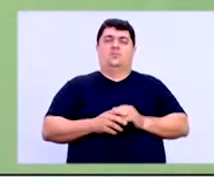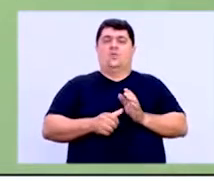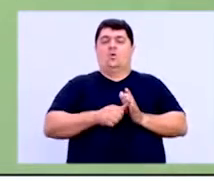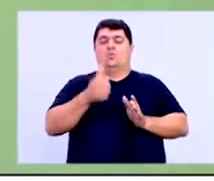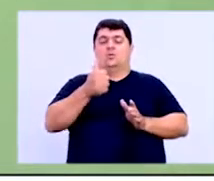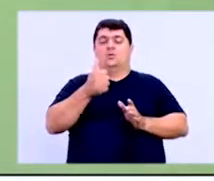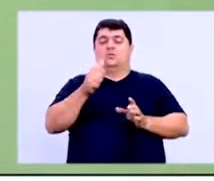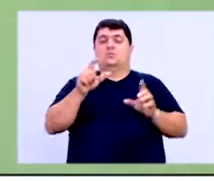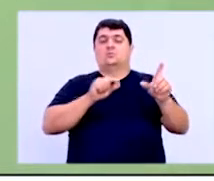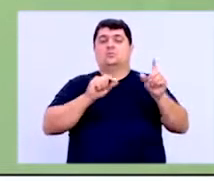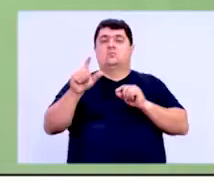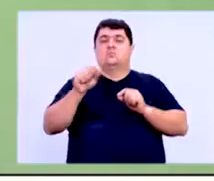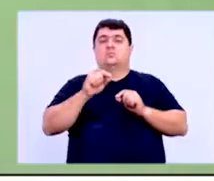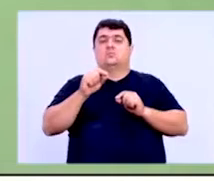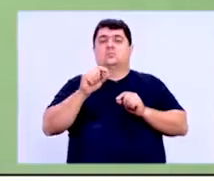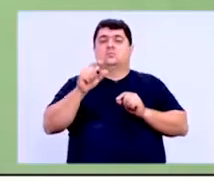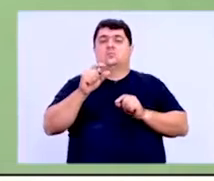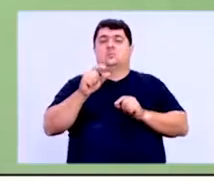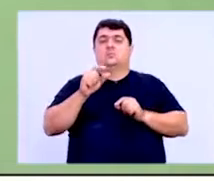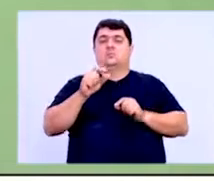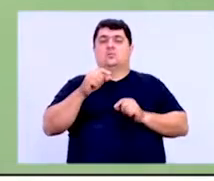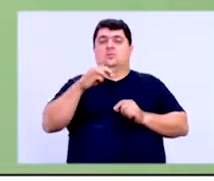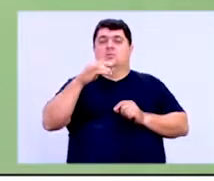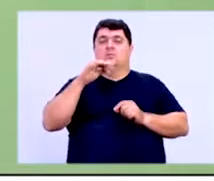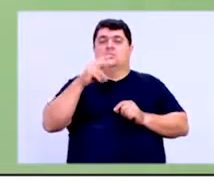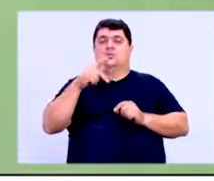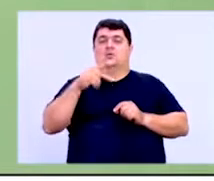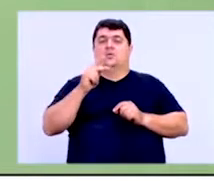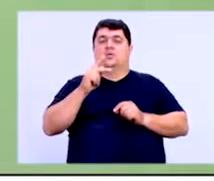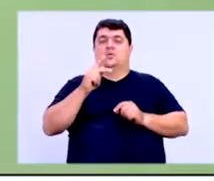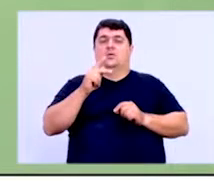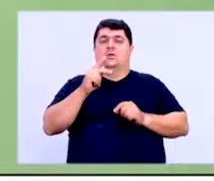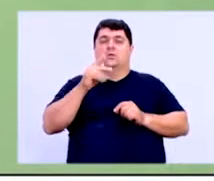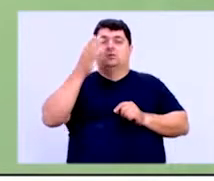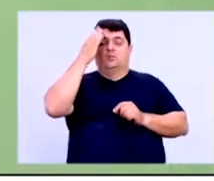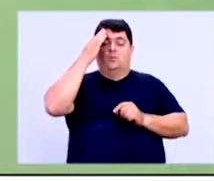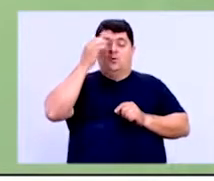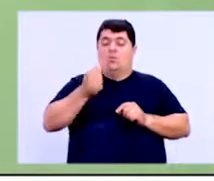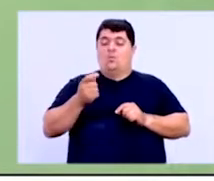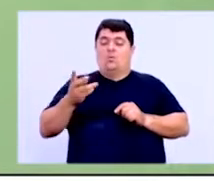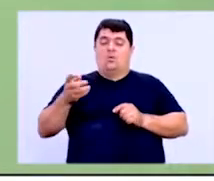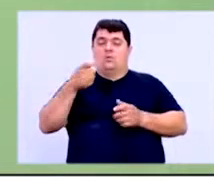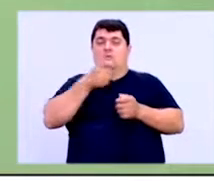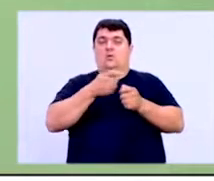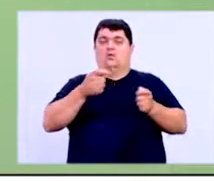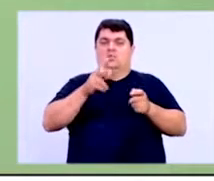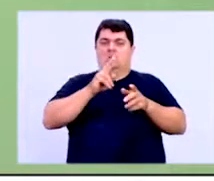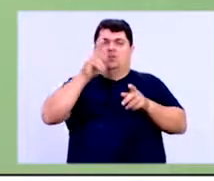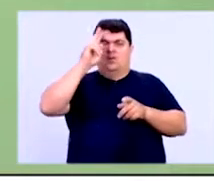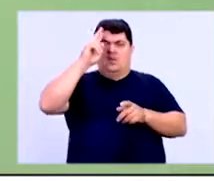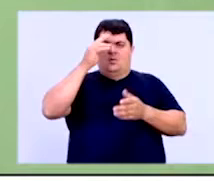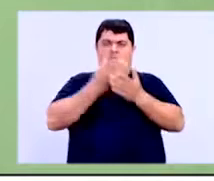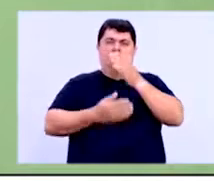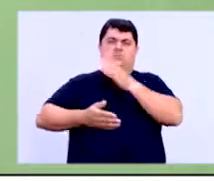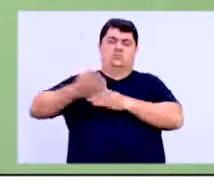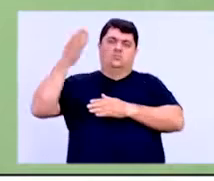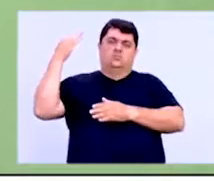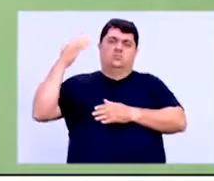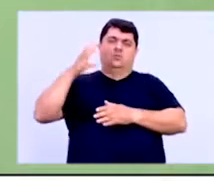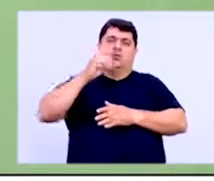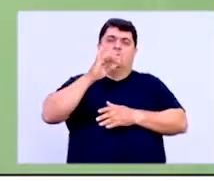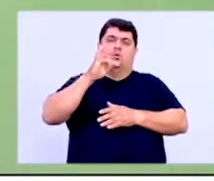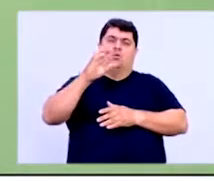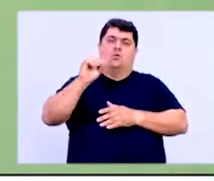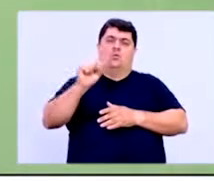passo para definirmos o preço para o make-up? Definir o custo unitário. Lembra na aula passada que vimos o quê? Custo